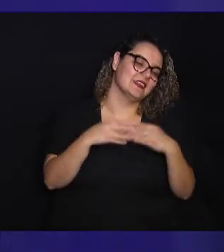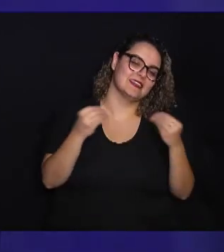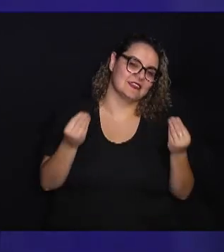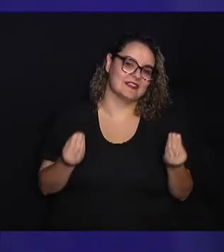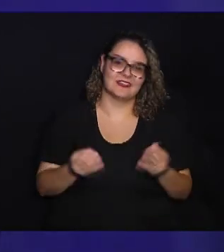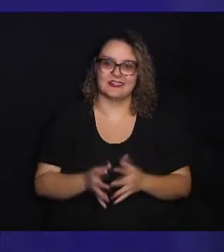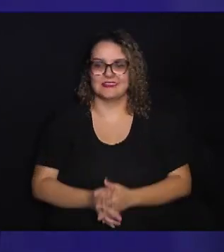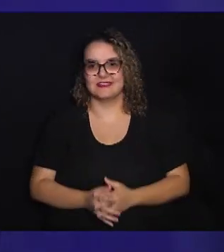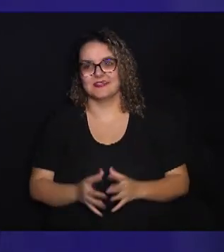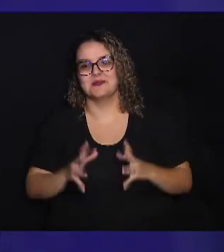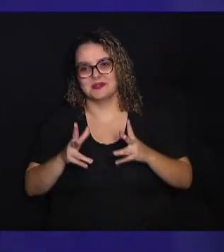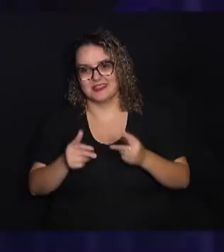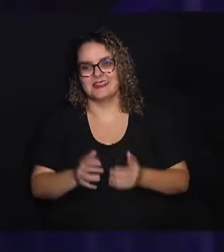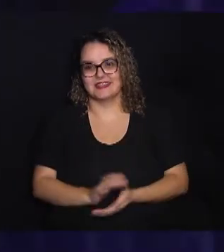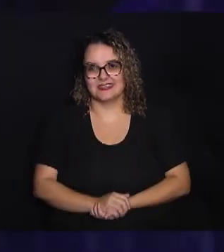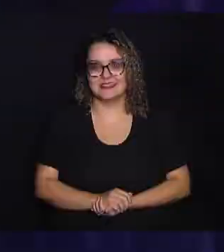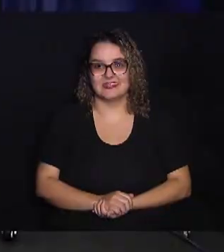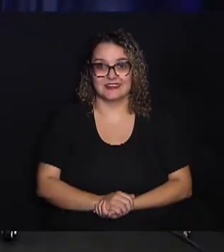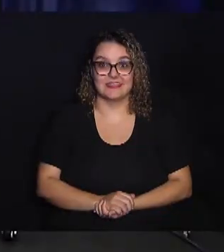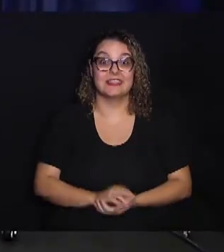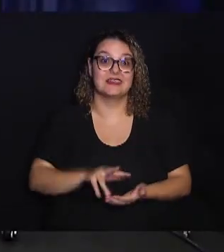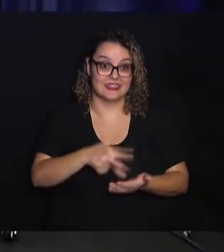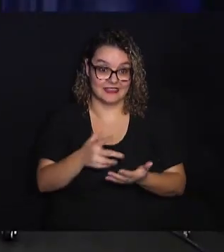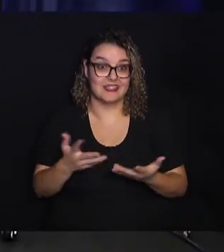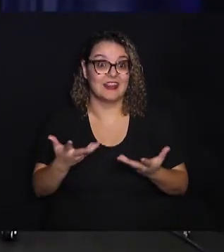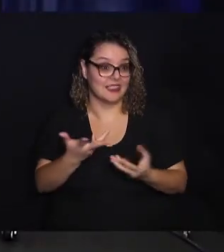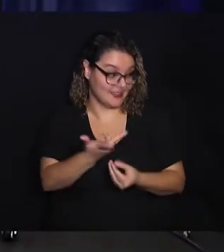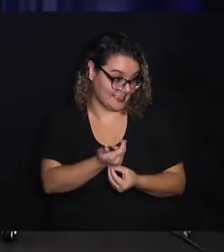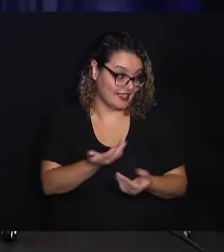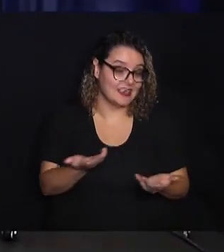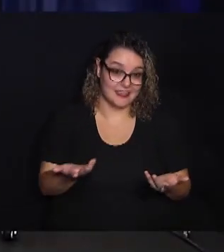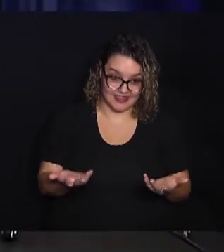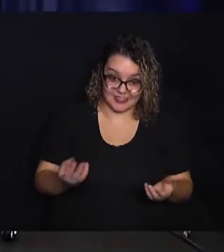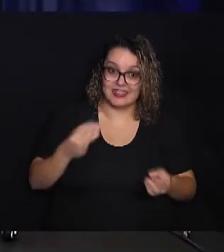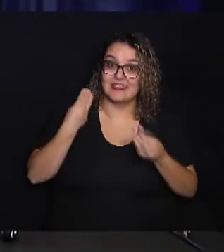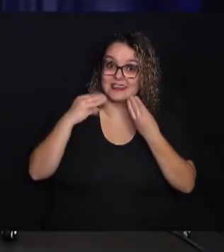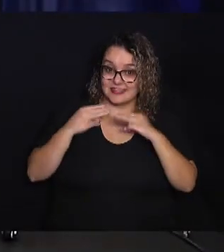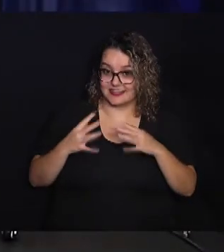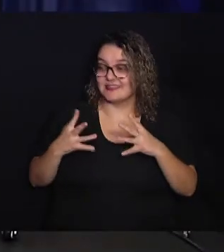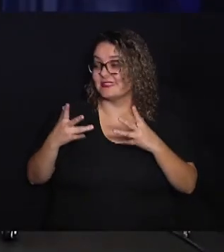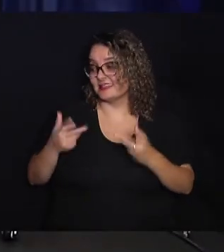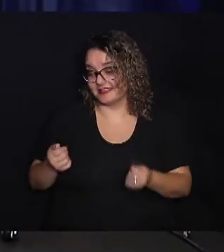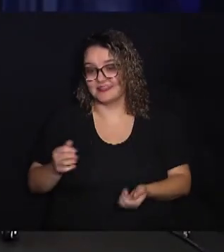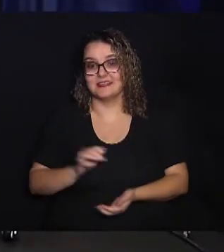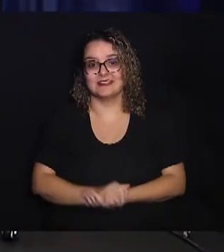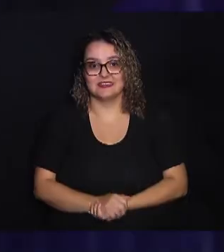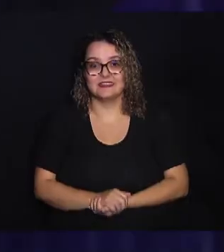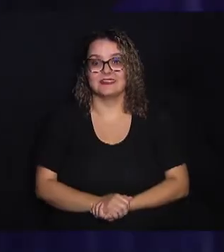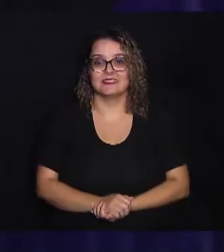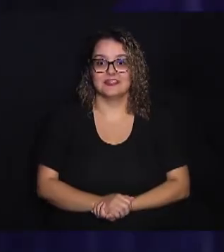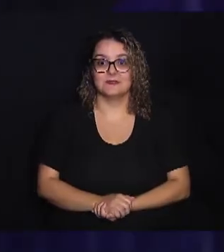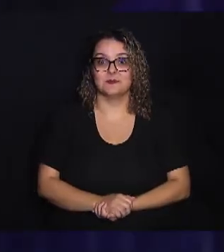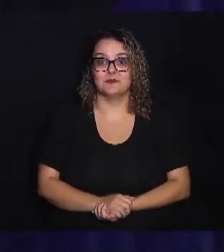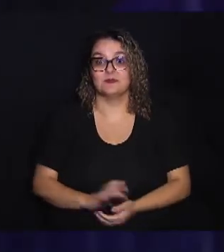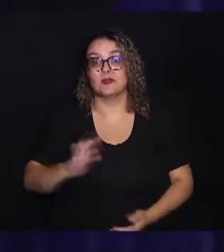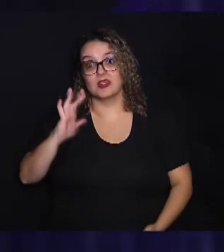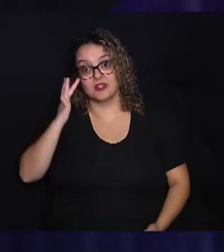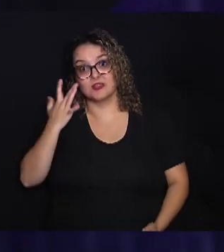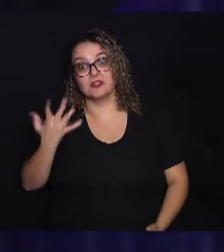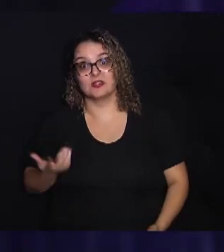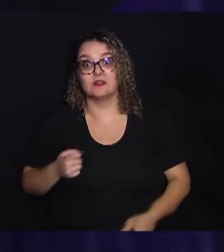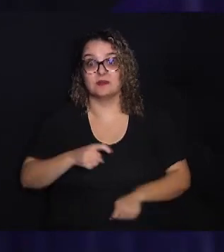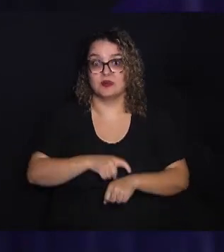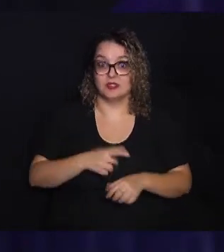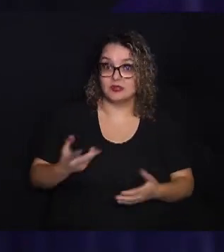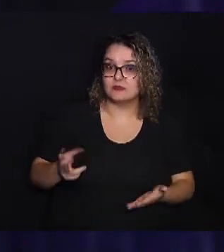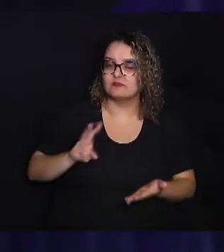para Maravilhoso. todos. Eu A acho que dança não, a arte, a arte de uma a forma música, geral, tudo, né. eu acho que é um momento em que a gente consegue